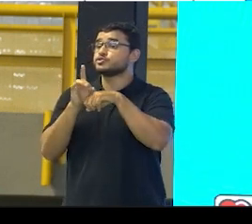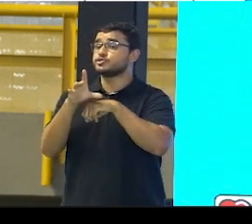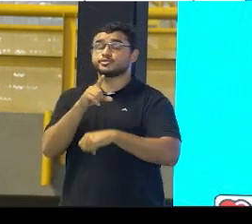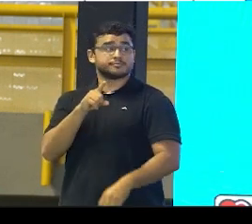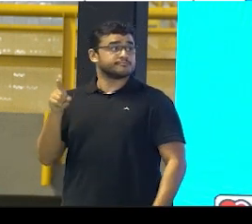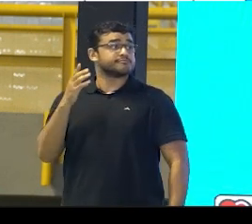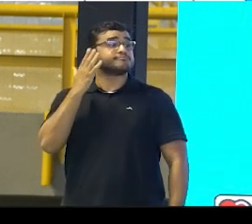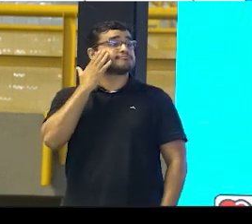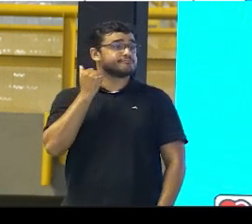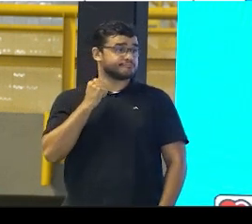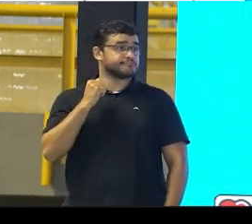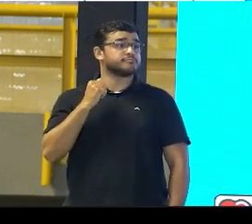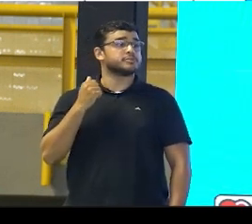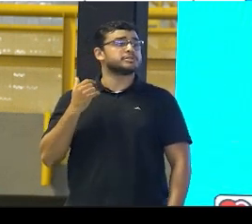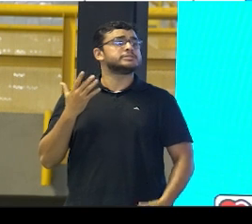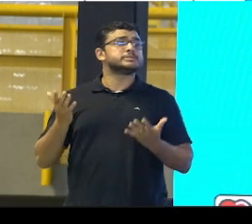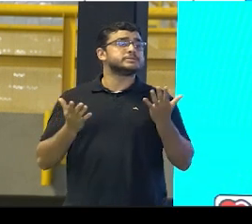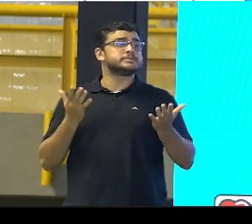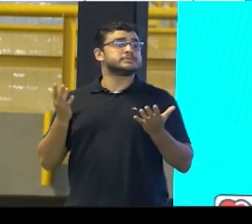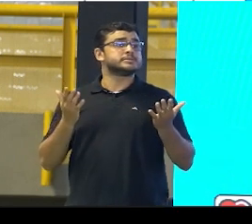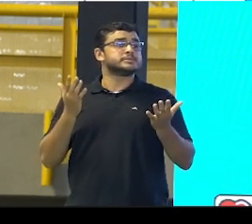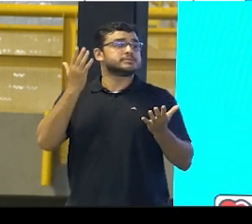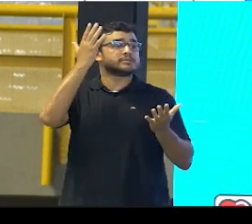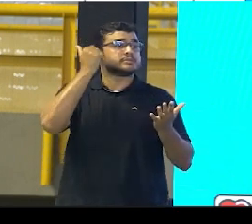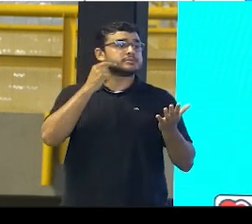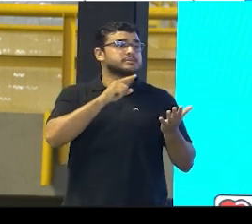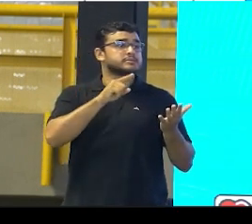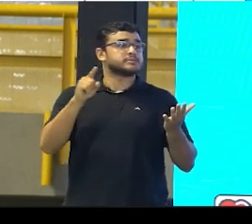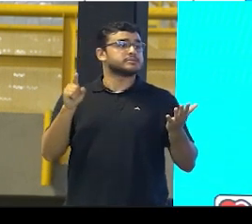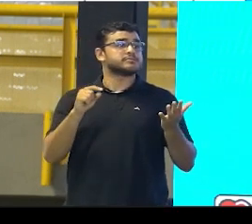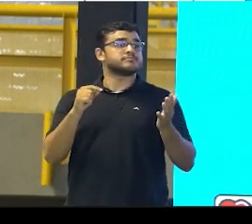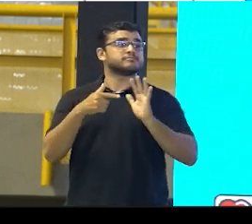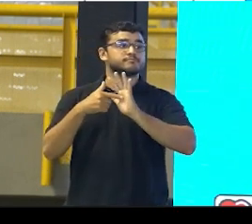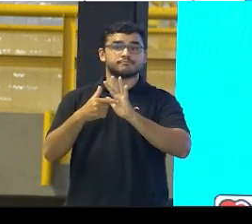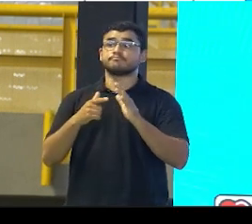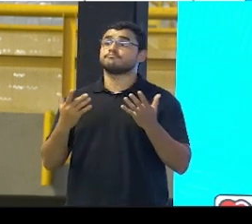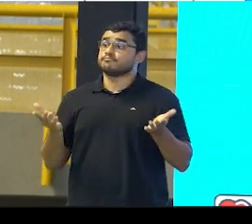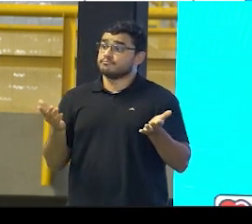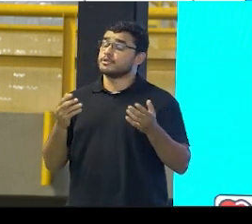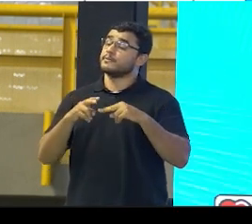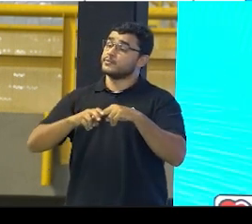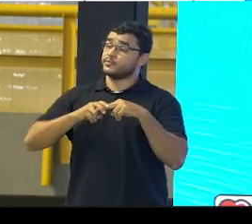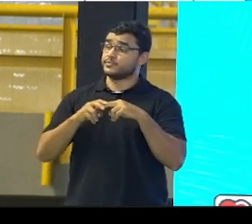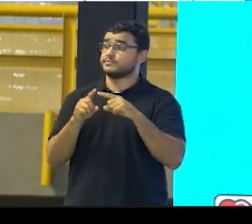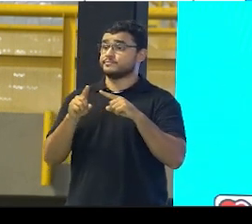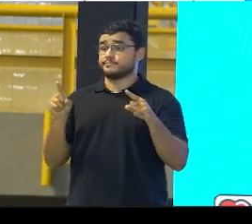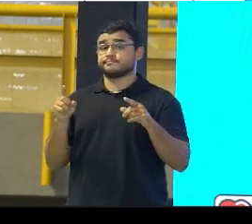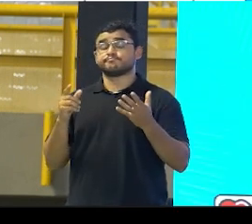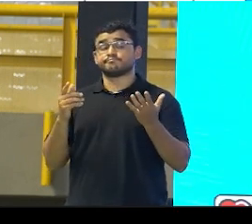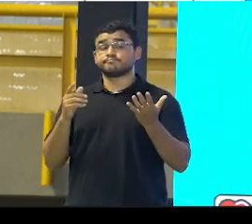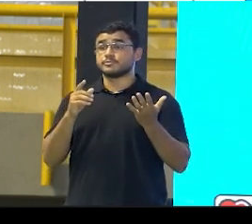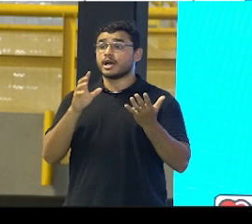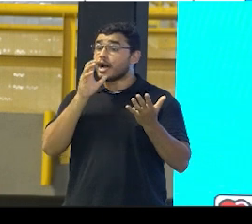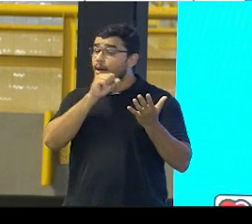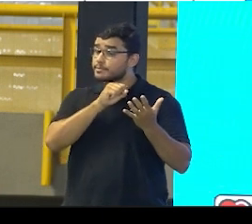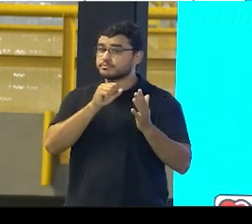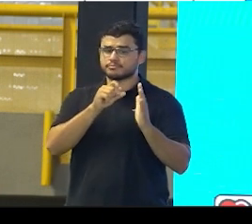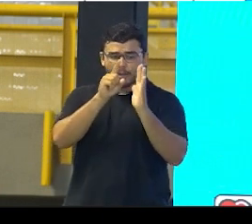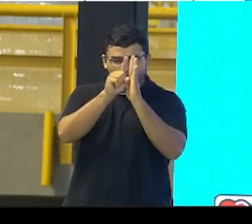fazer você ganhar tempo na solução das questões. Mas como eu costumo dizer, o